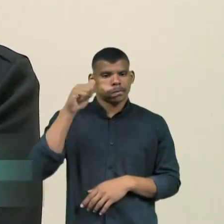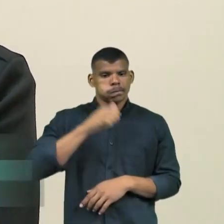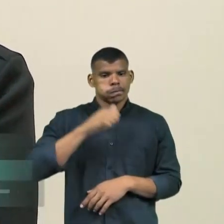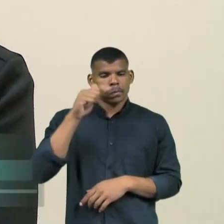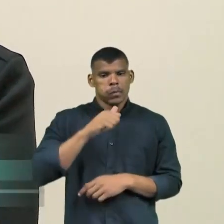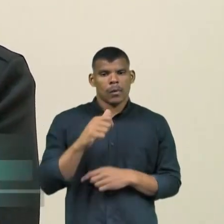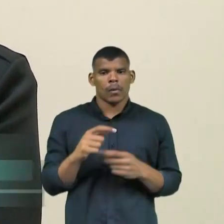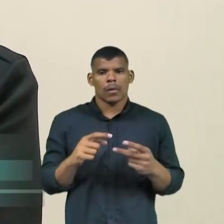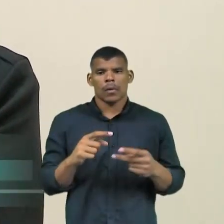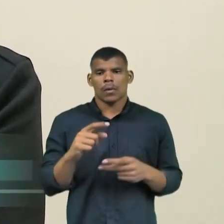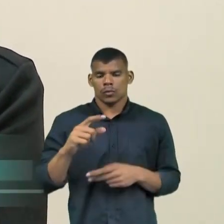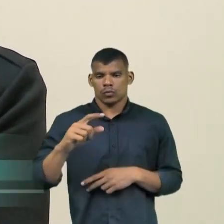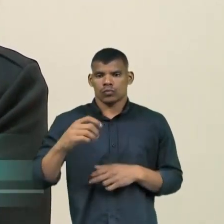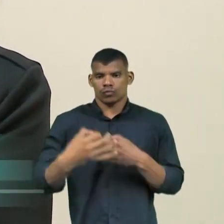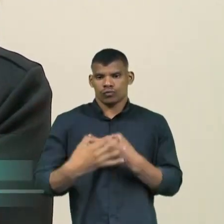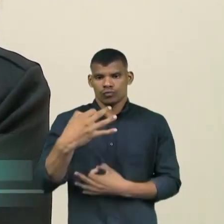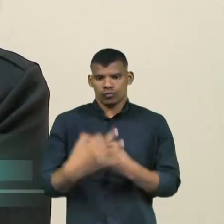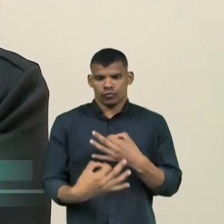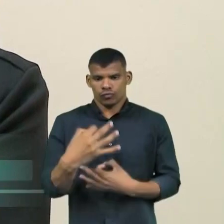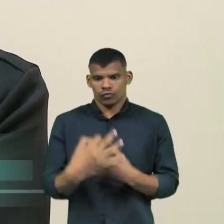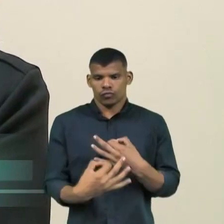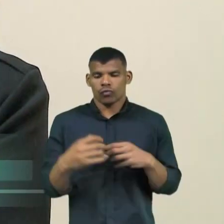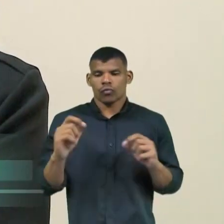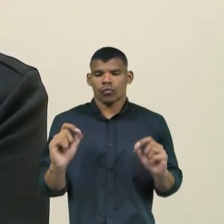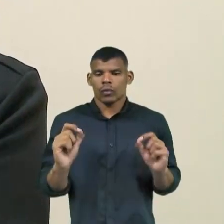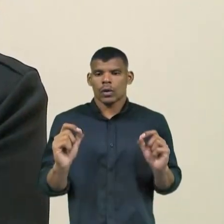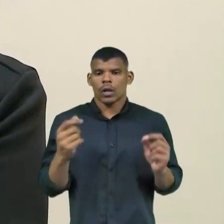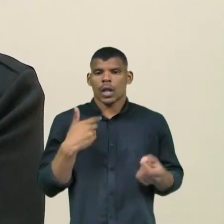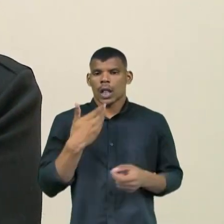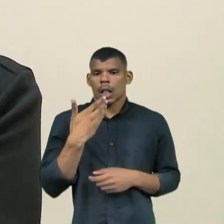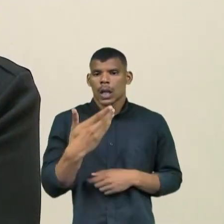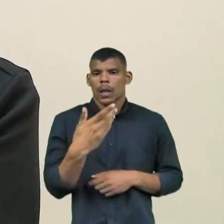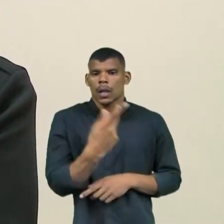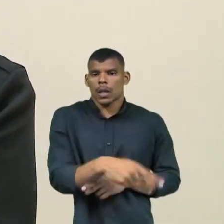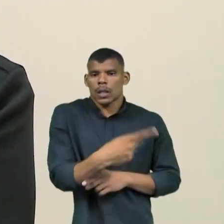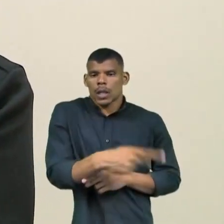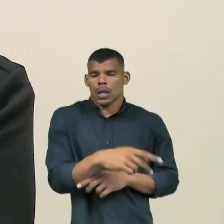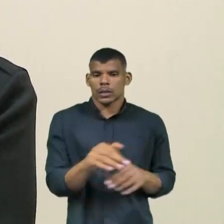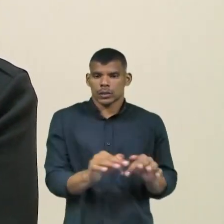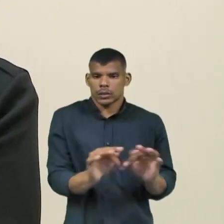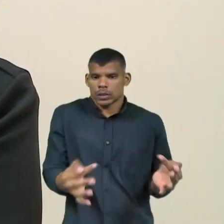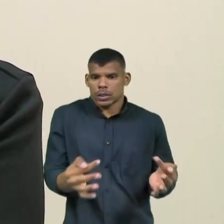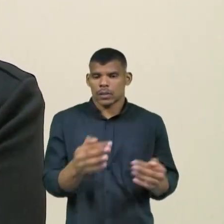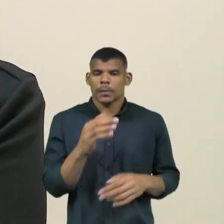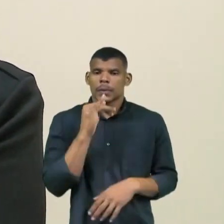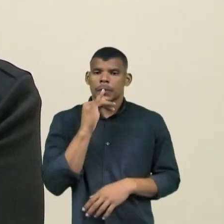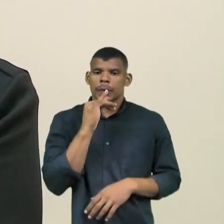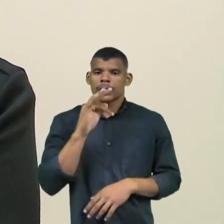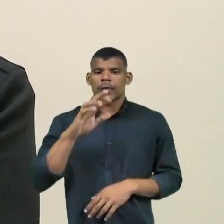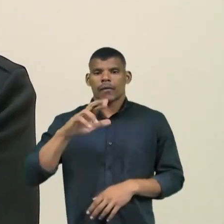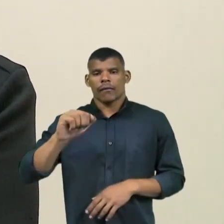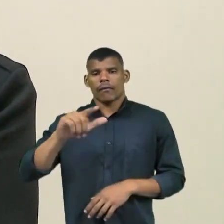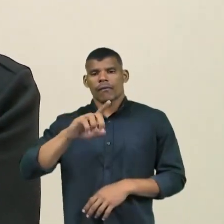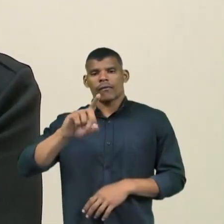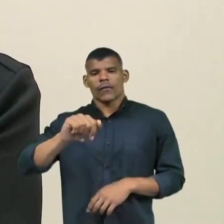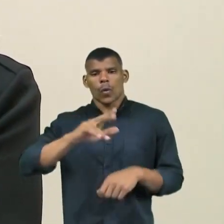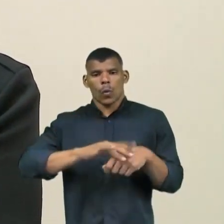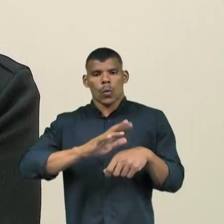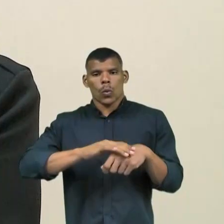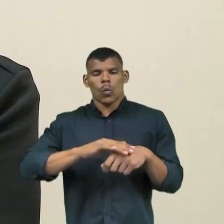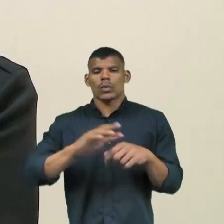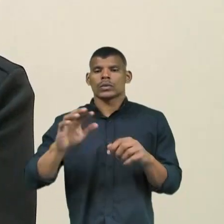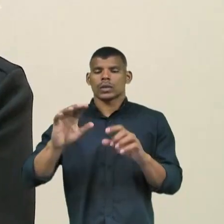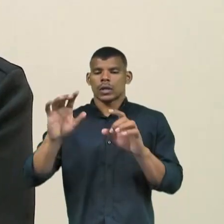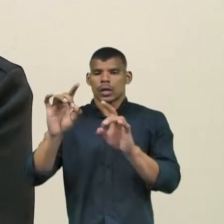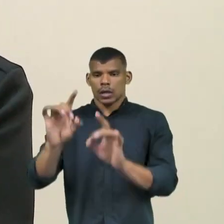caso jurídico em si, né? Verificando qual a demanda daquele paciente. Por exemplo, uma demanda simples, que é uma fralda geriátrica, esse paciente portador de doença rara, ele pode necessitar